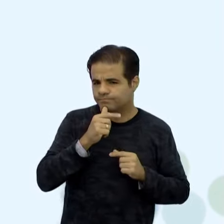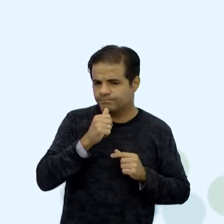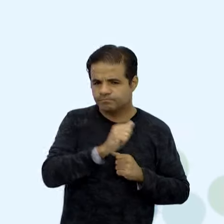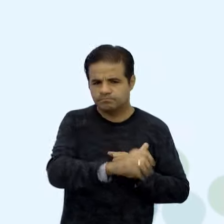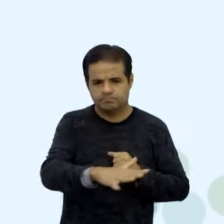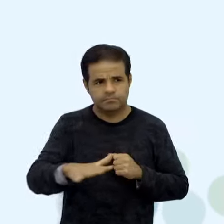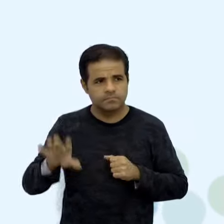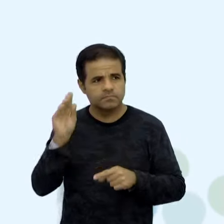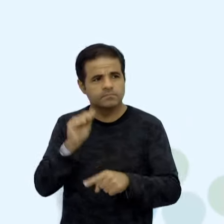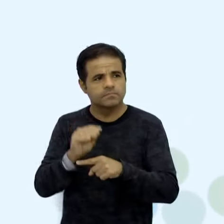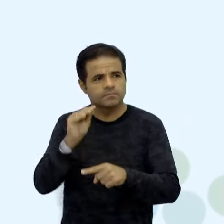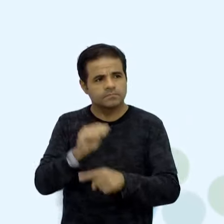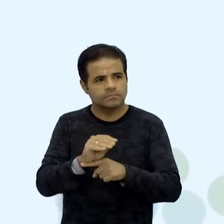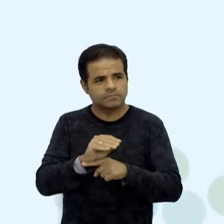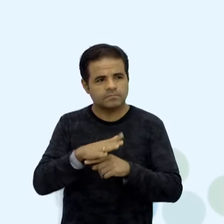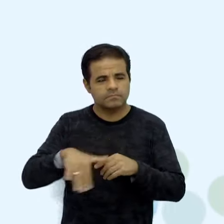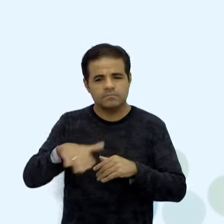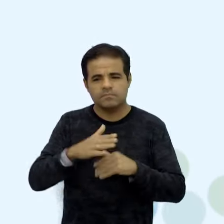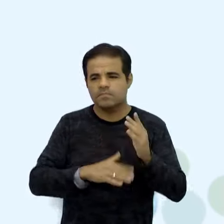lei são